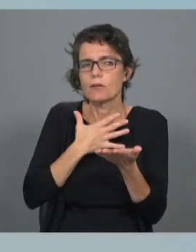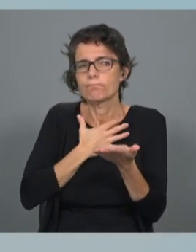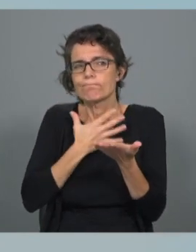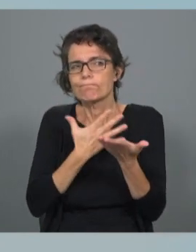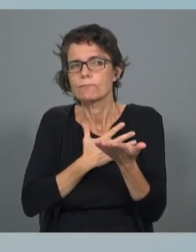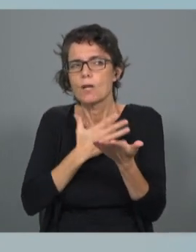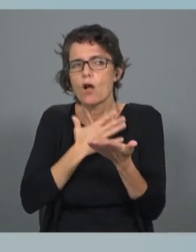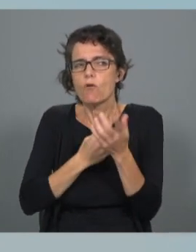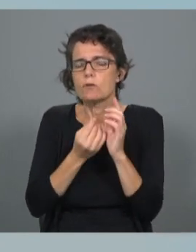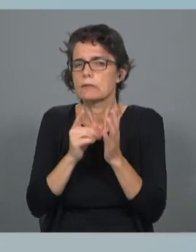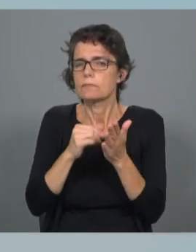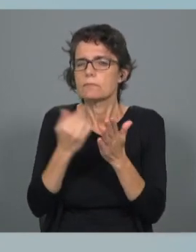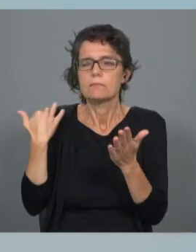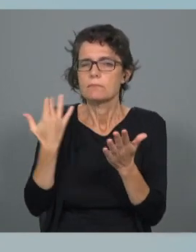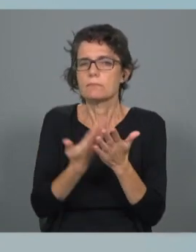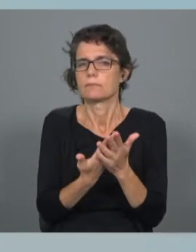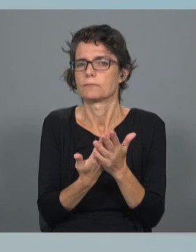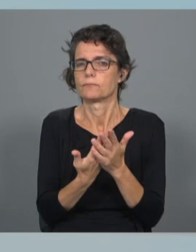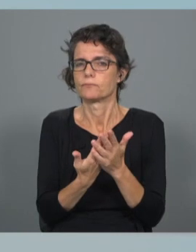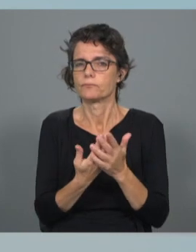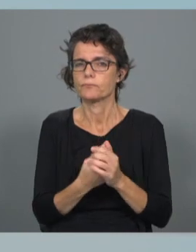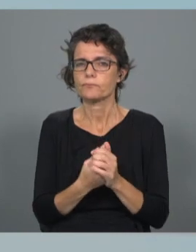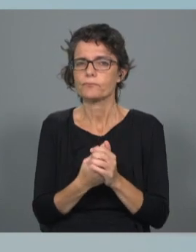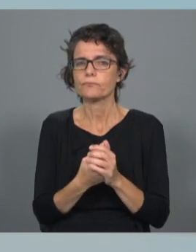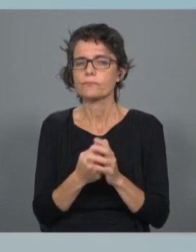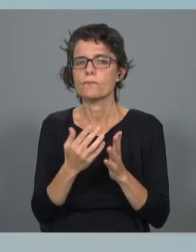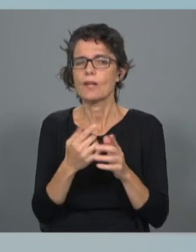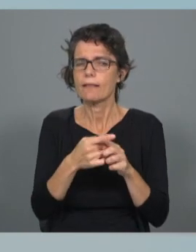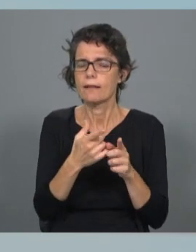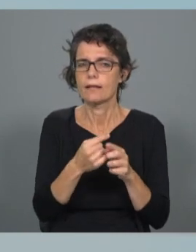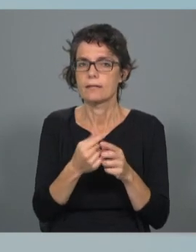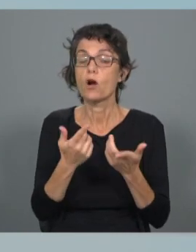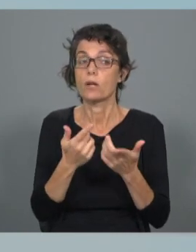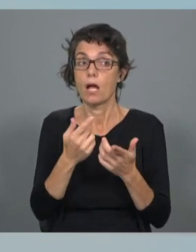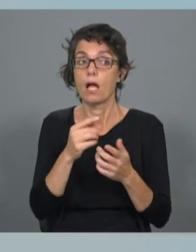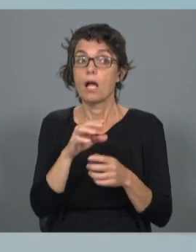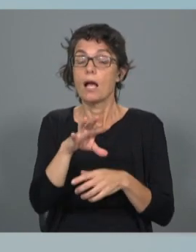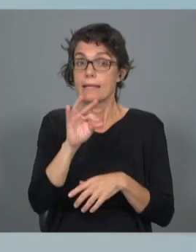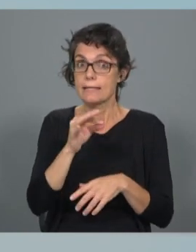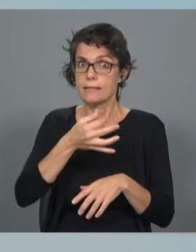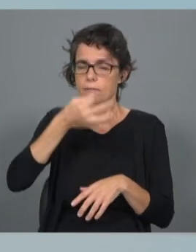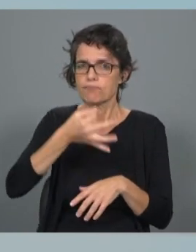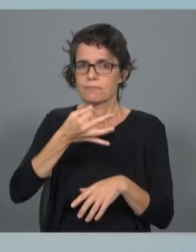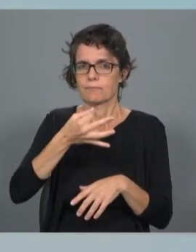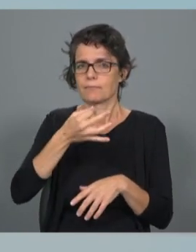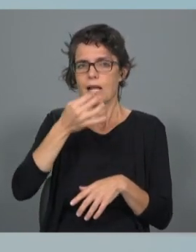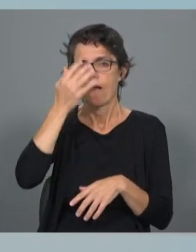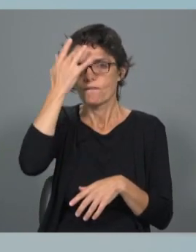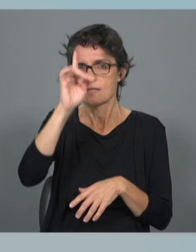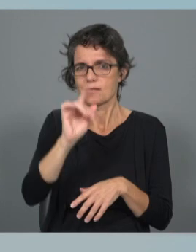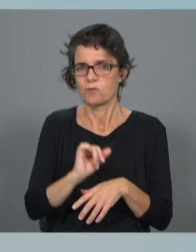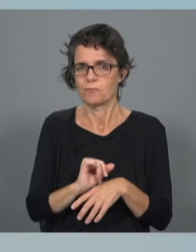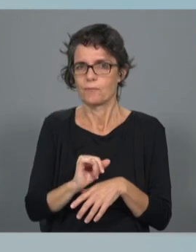tive este fascínio. A escolha fácil não foi. Mas foi e continua a ser